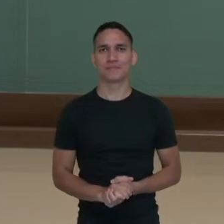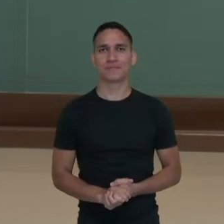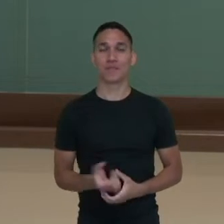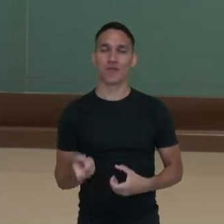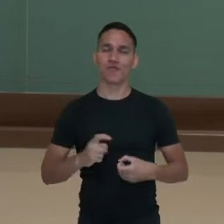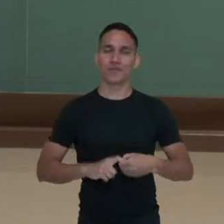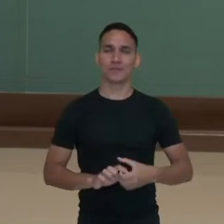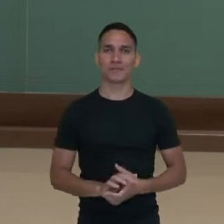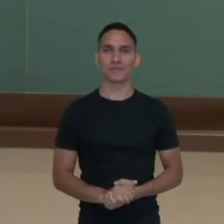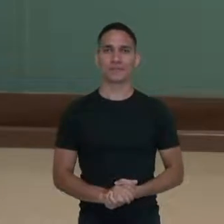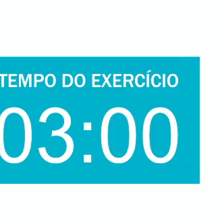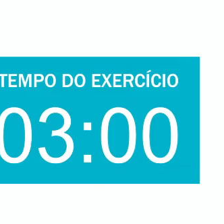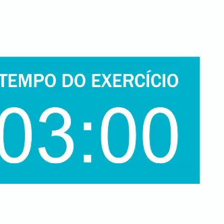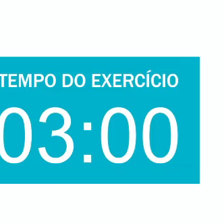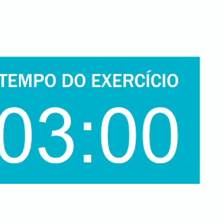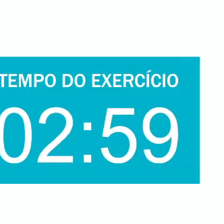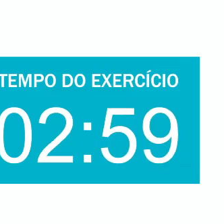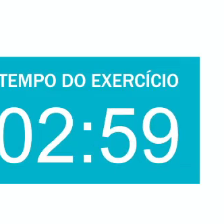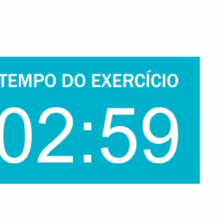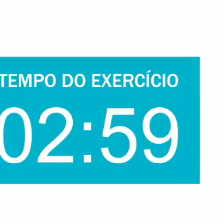logo mais voltamos.